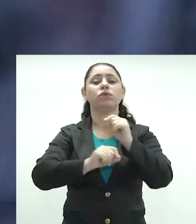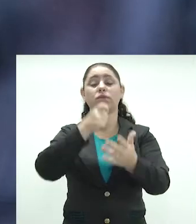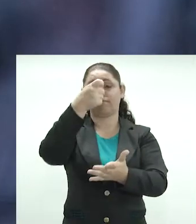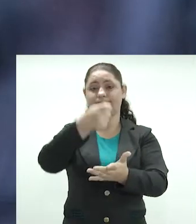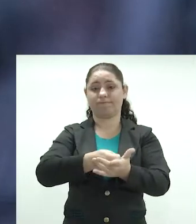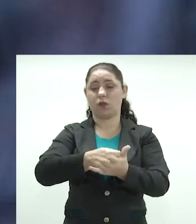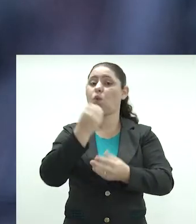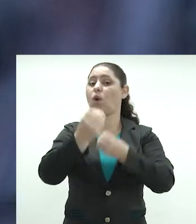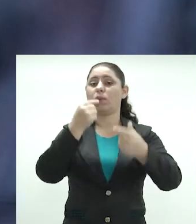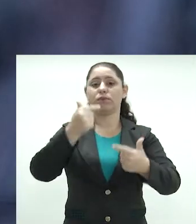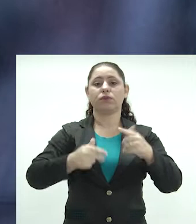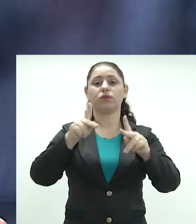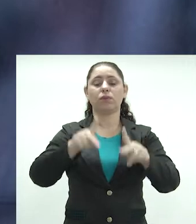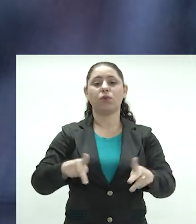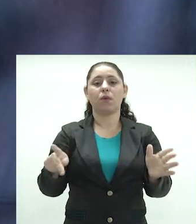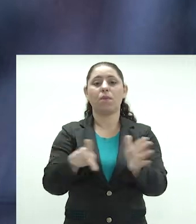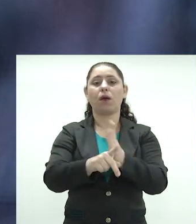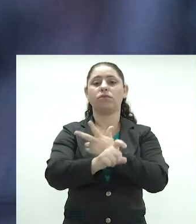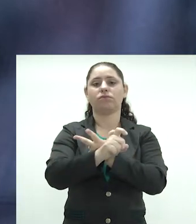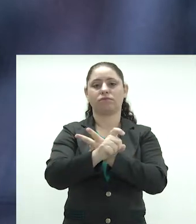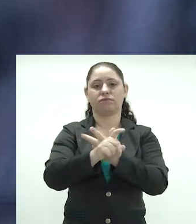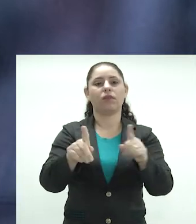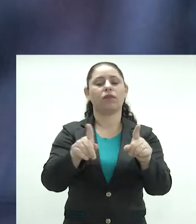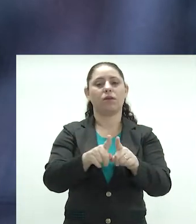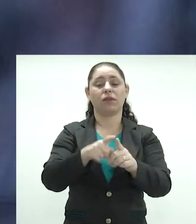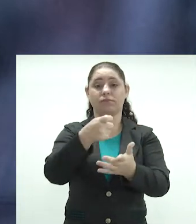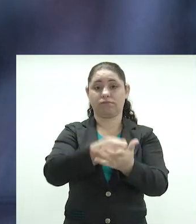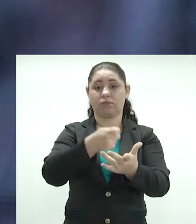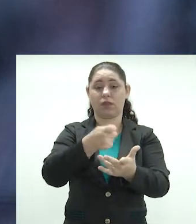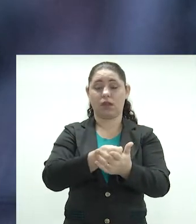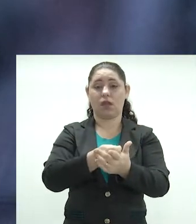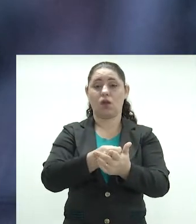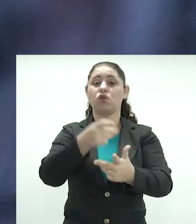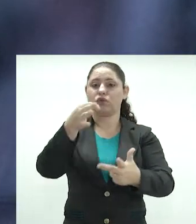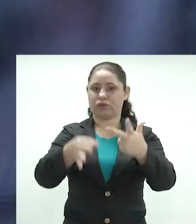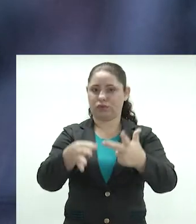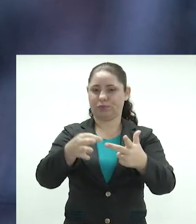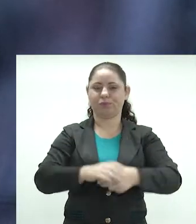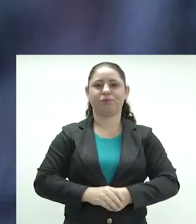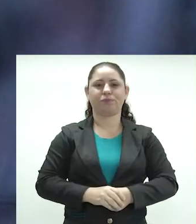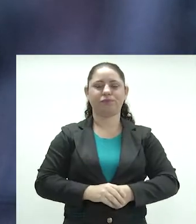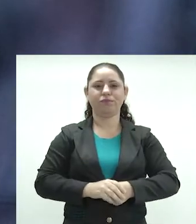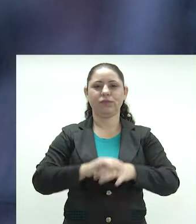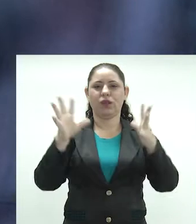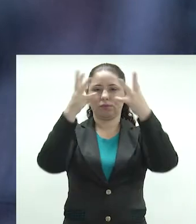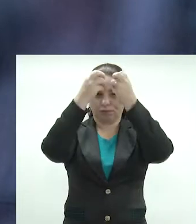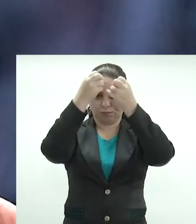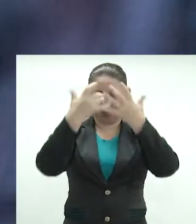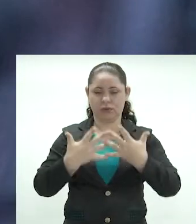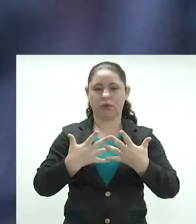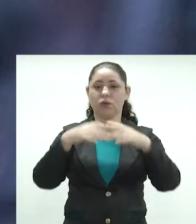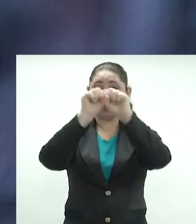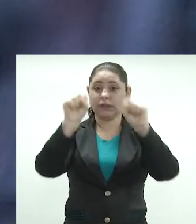última instância, vão ser executadas como políticas públicas pelo Executivo e aplicadas pelo Poder Judiciário. Eu fiz